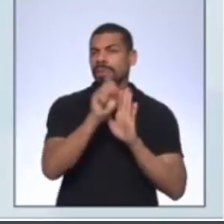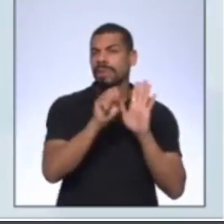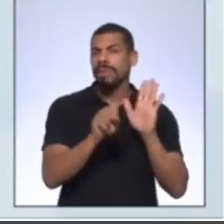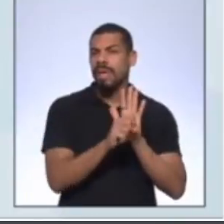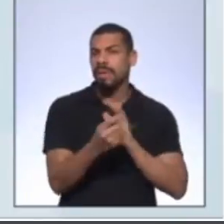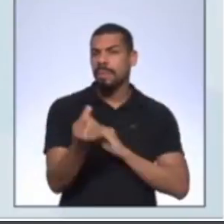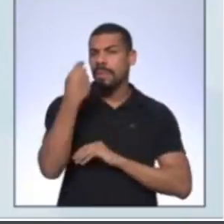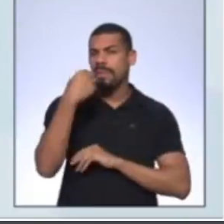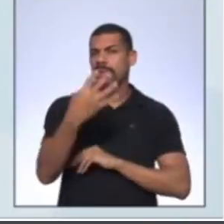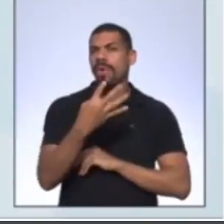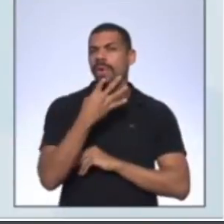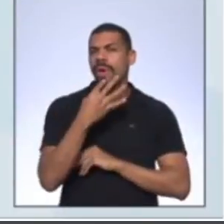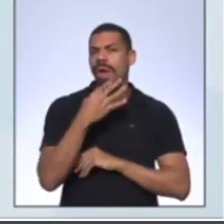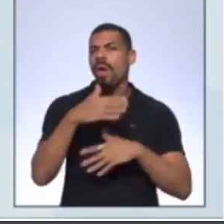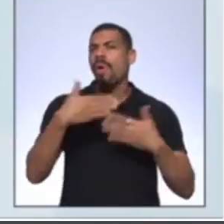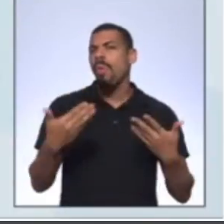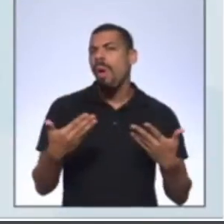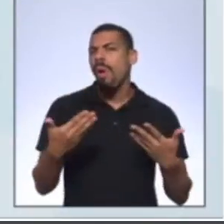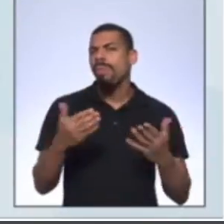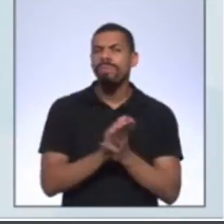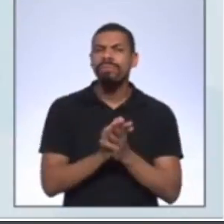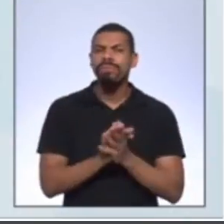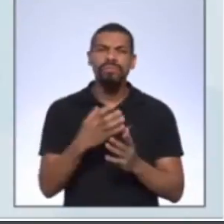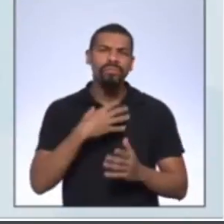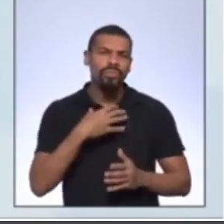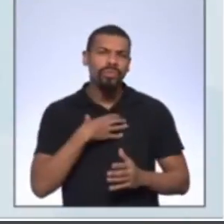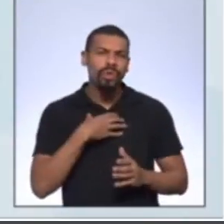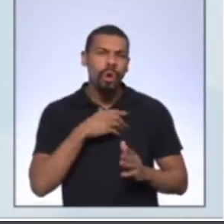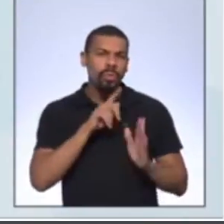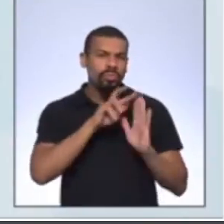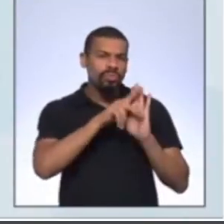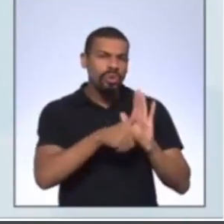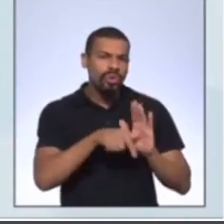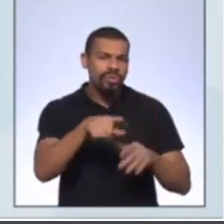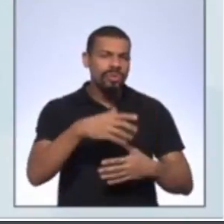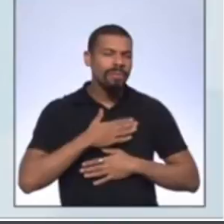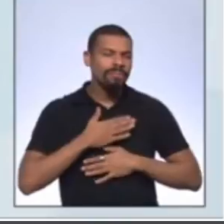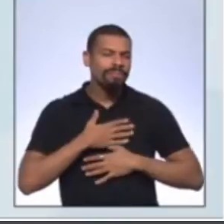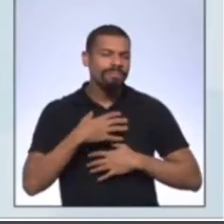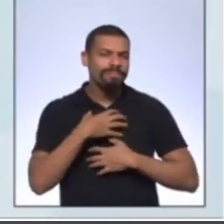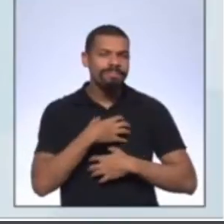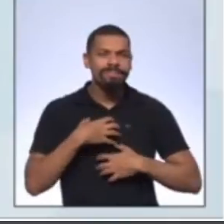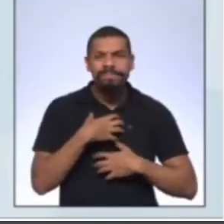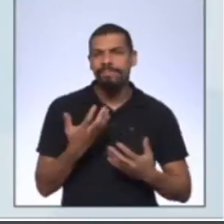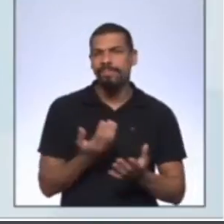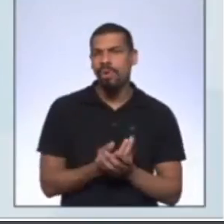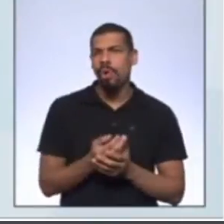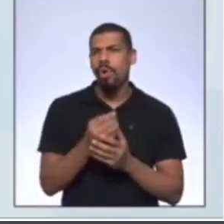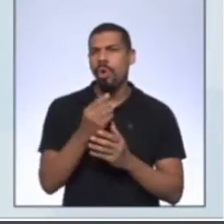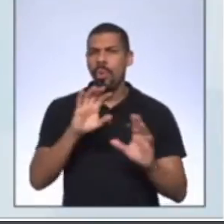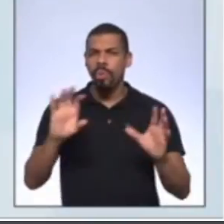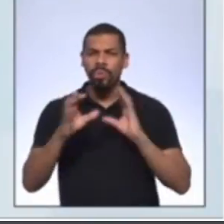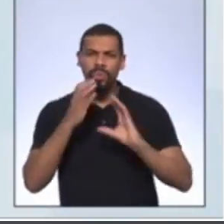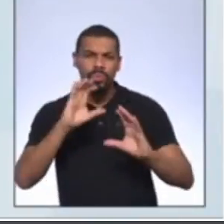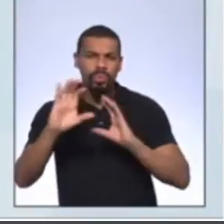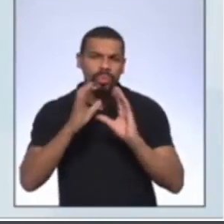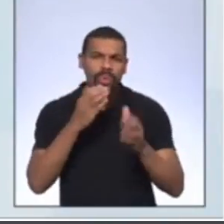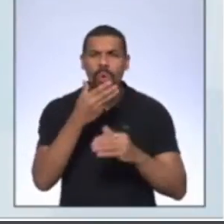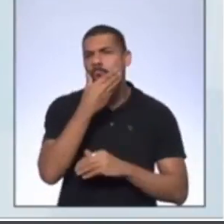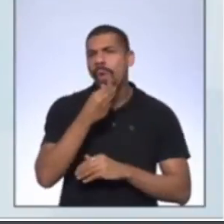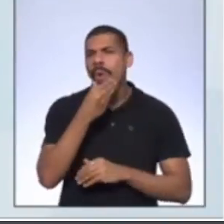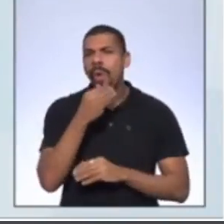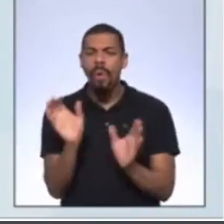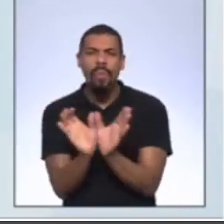conhecem e como o estilo musical da preferência de vocês eu gostaria que você se tá sem um cantor ou um grupo musical